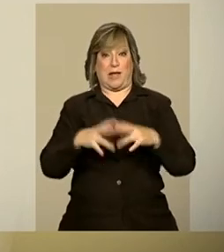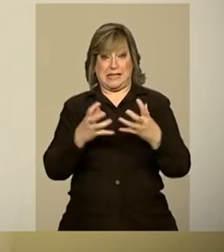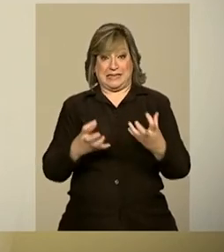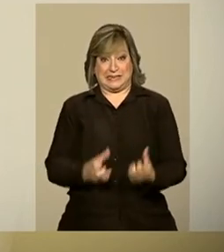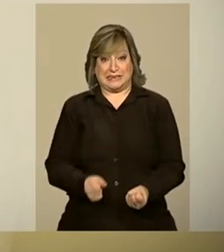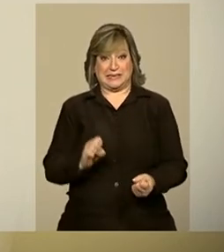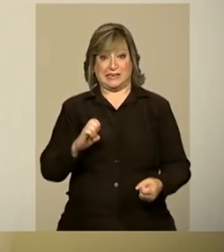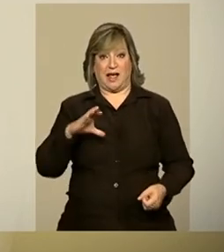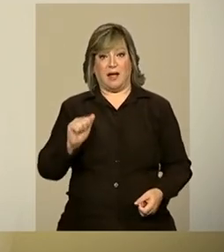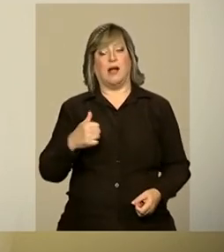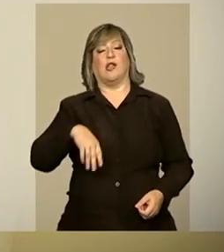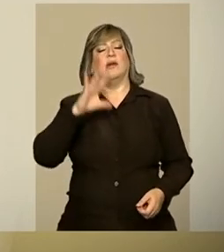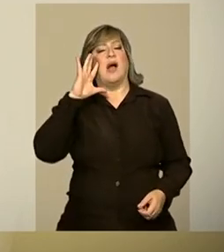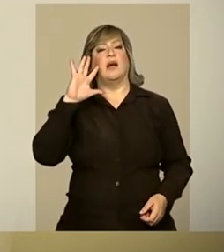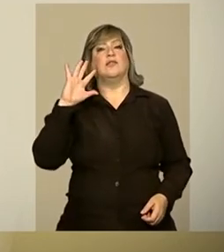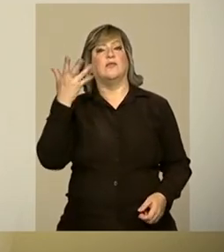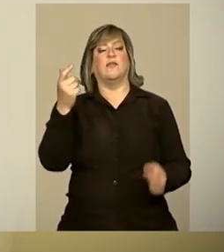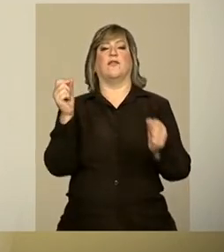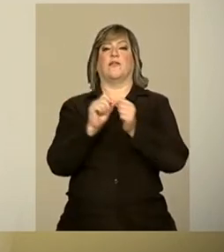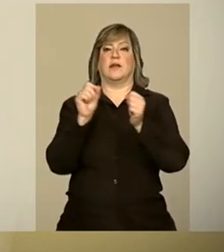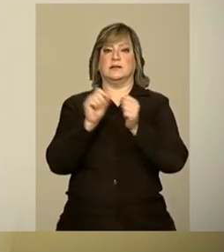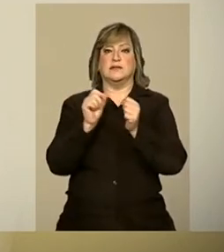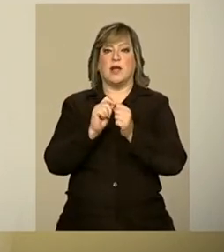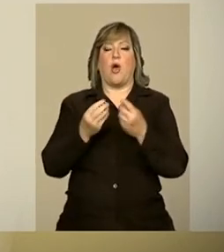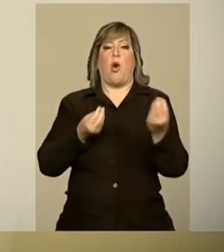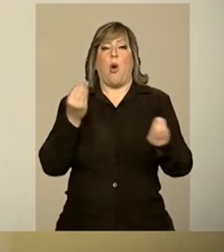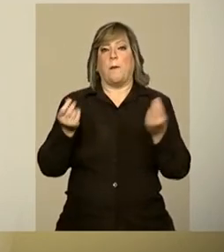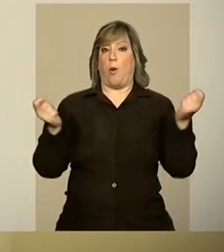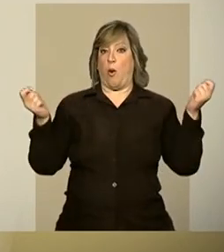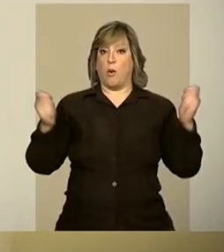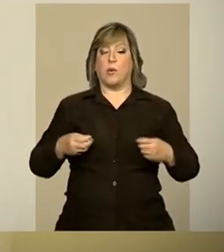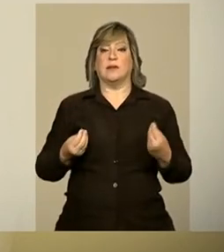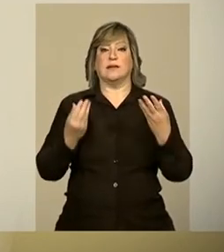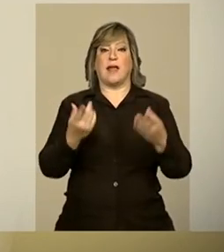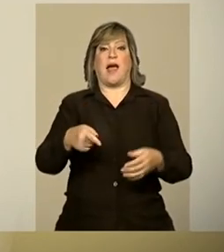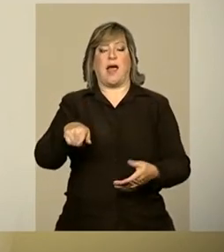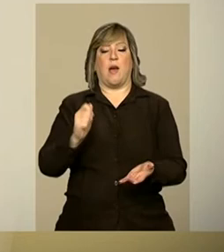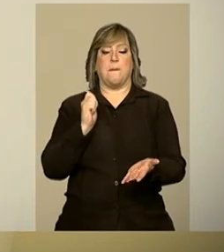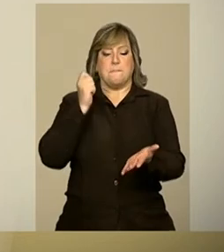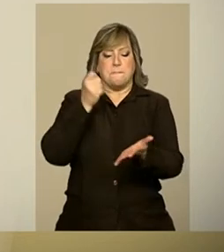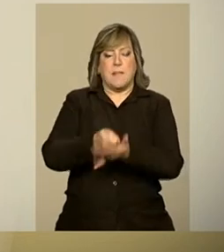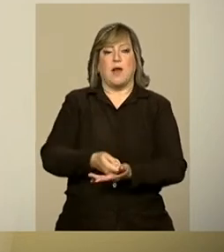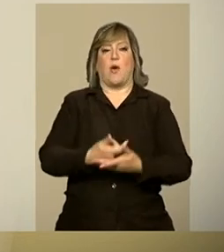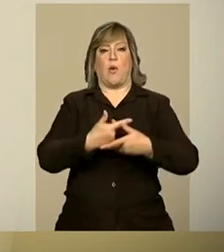nós resolvemos criar condições para que essa compra